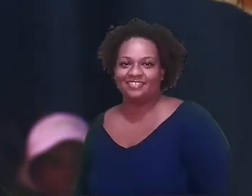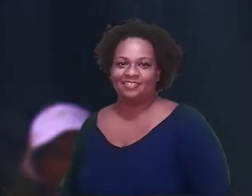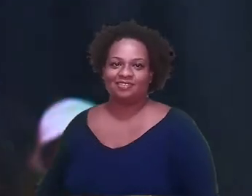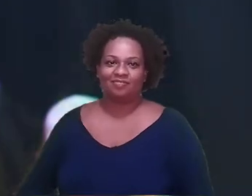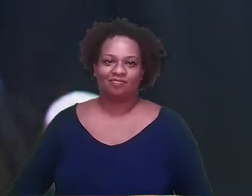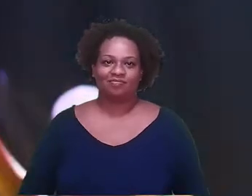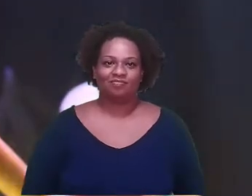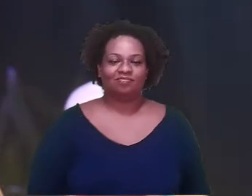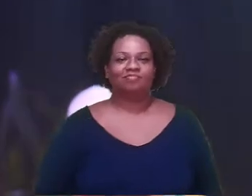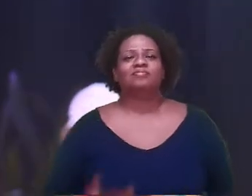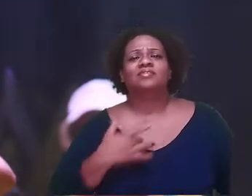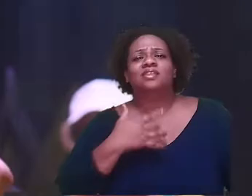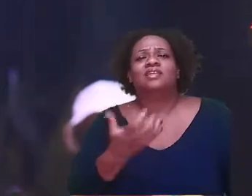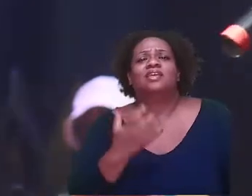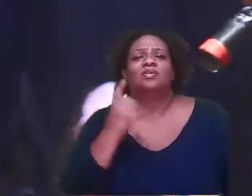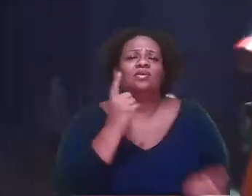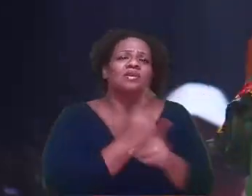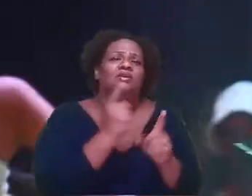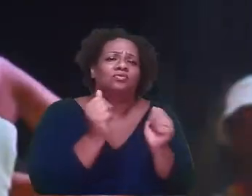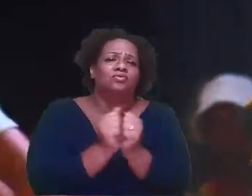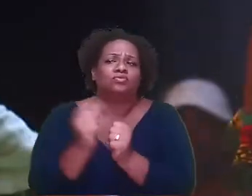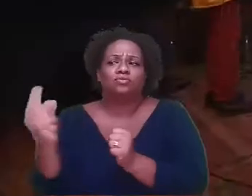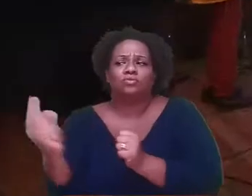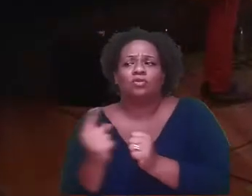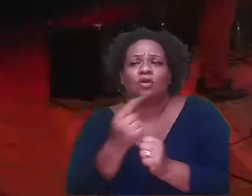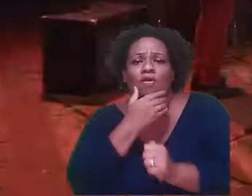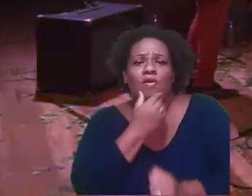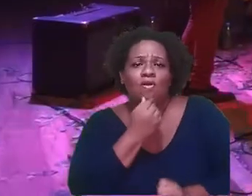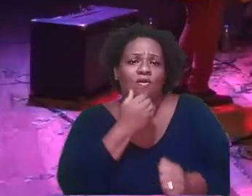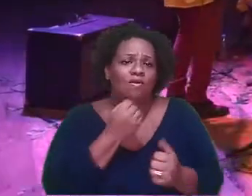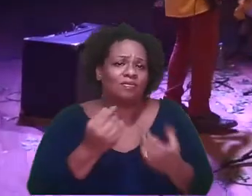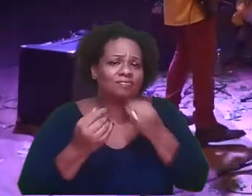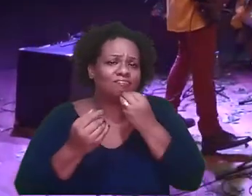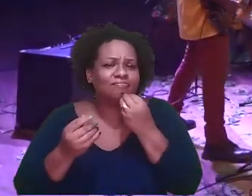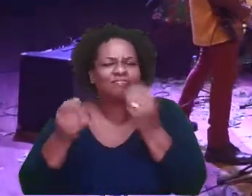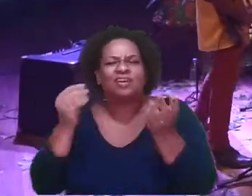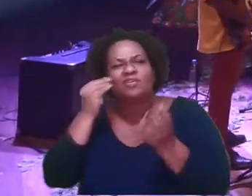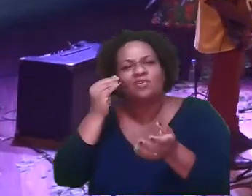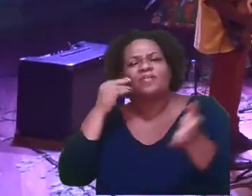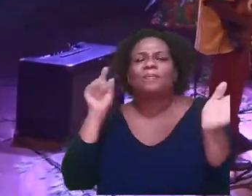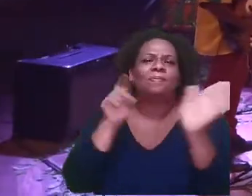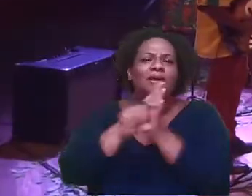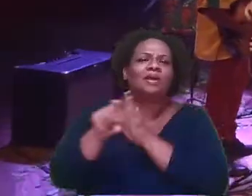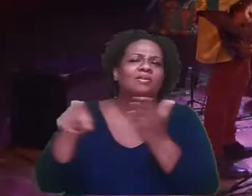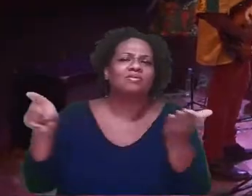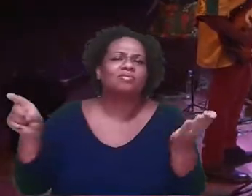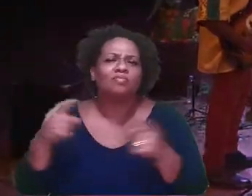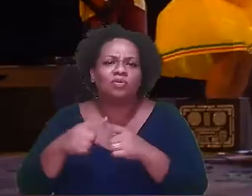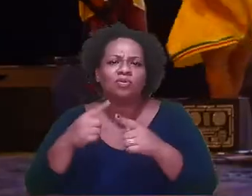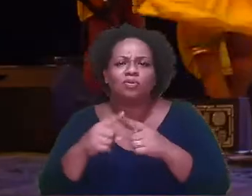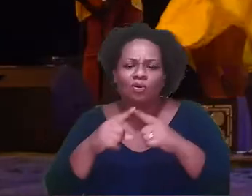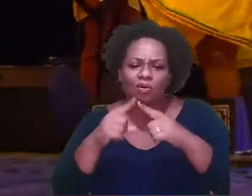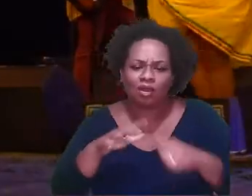Eu queria me encontrar com seu Manuel Passarinho. Queria perguntar a ele, doidão de casa é pra